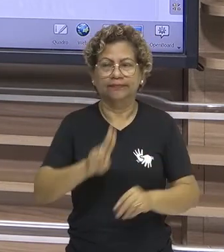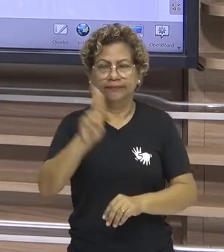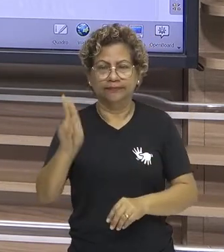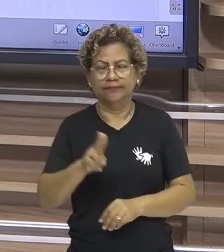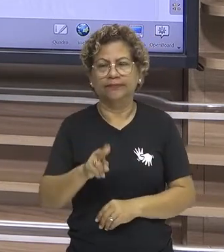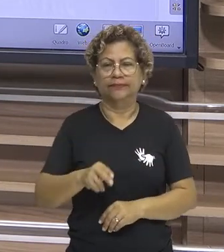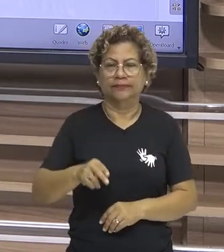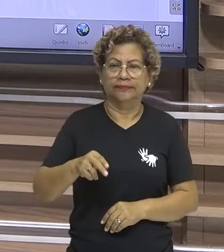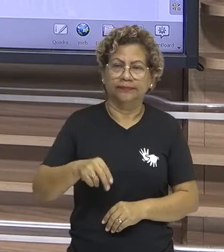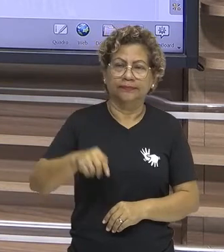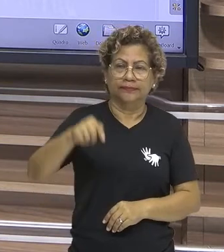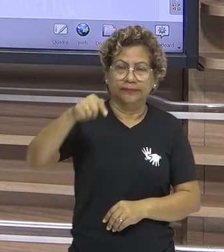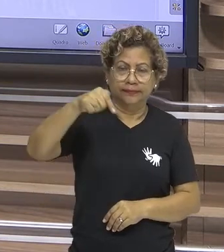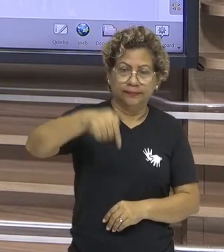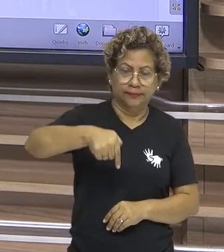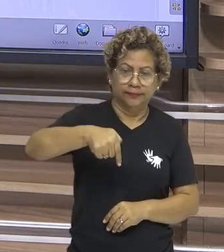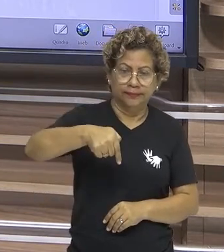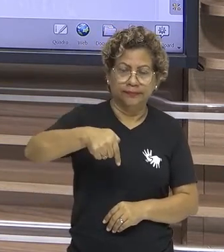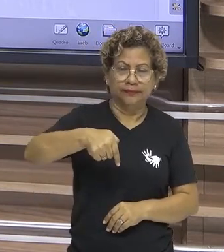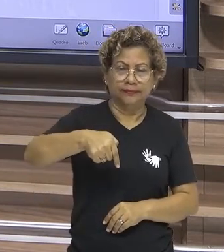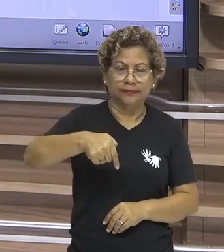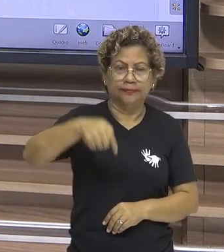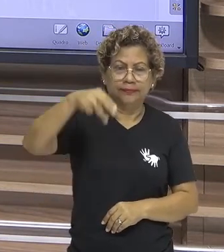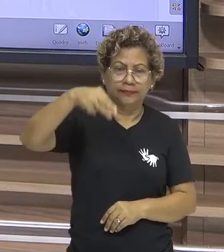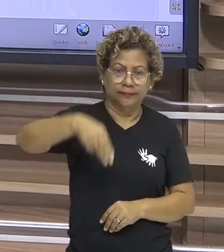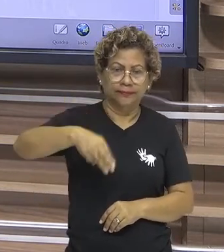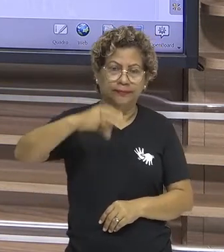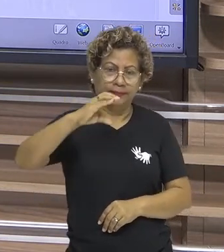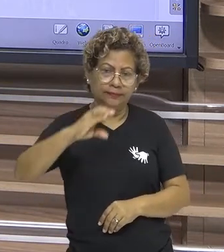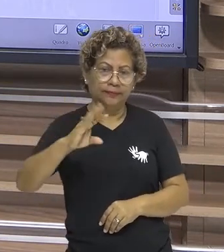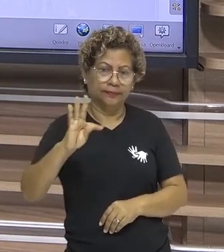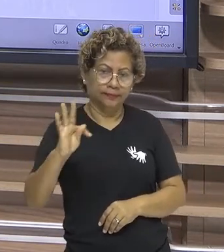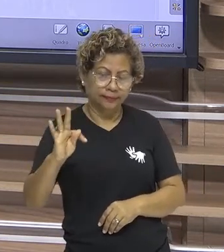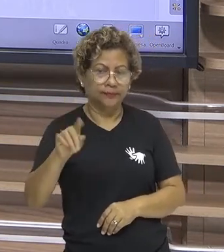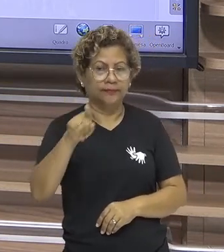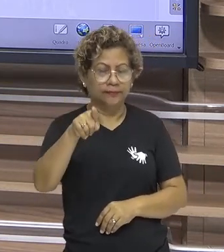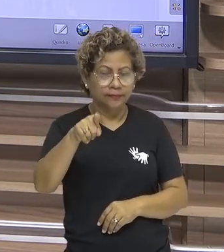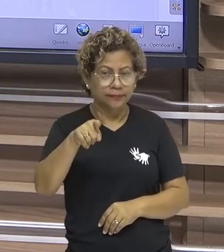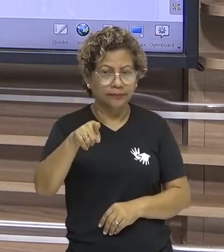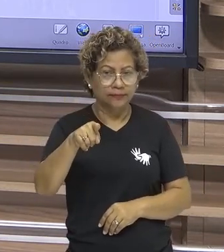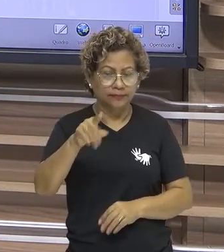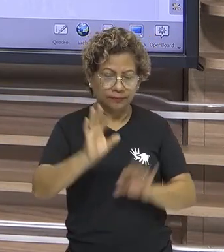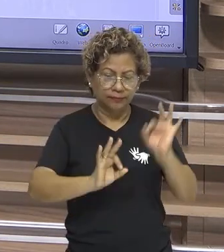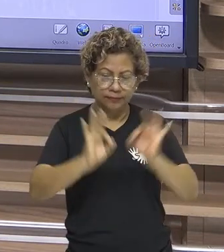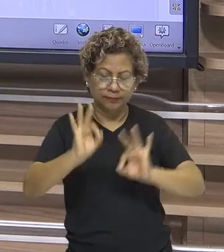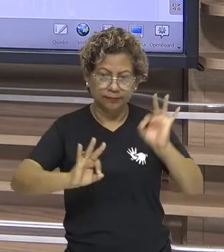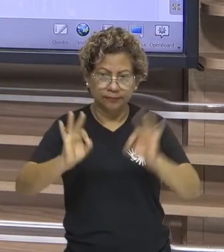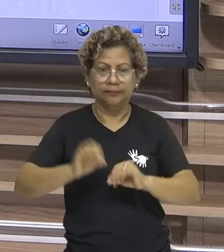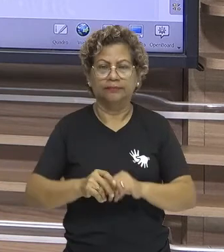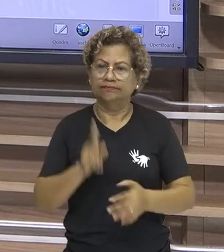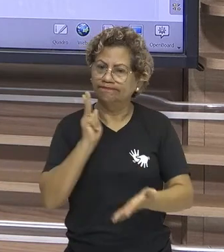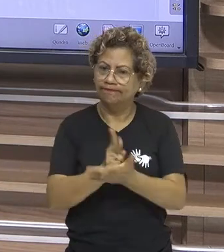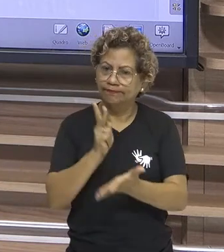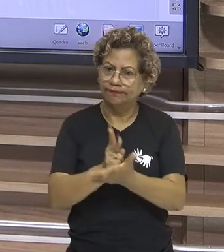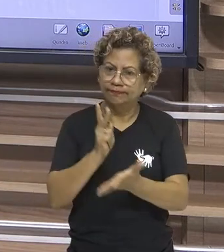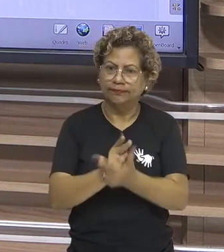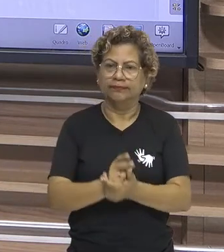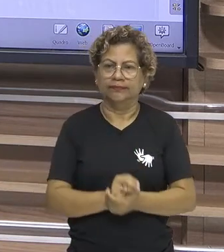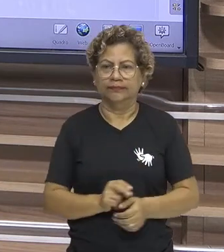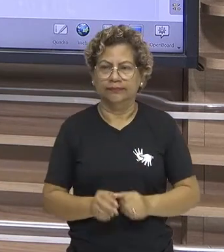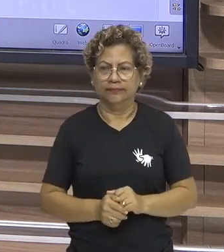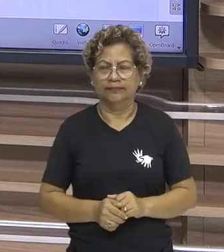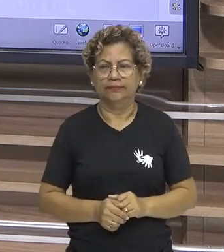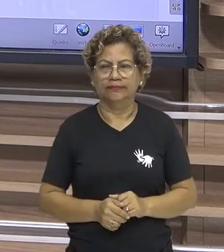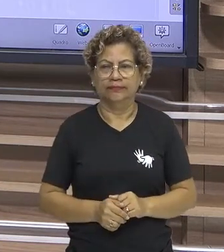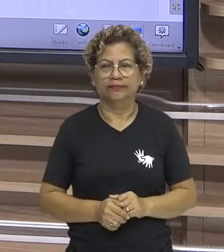Q macete. Então não esqueçam, quando você for resolver a questão, você coloca aí a